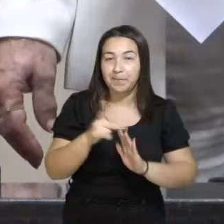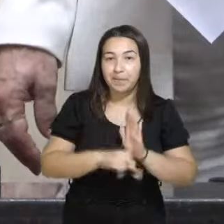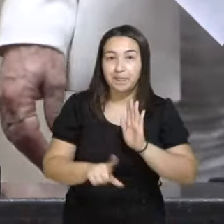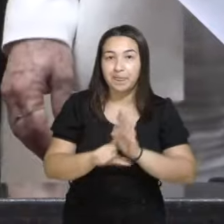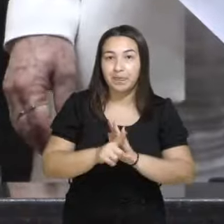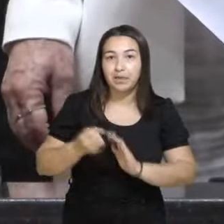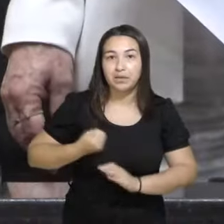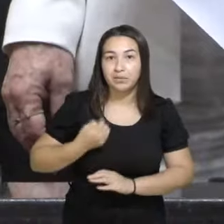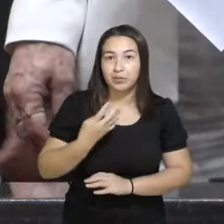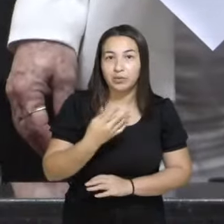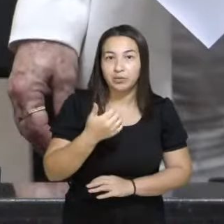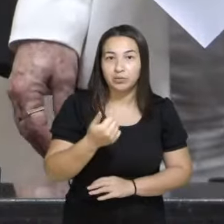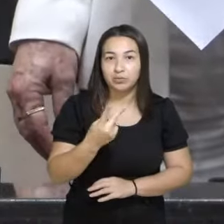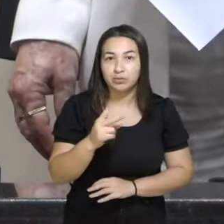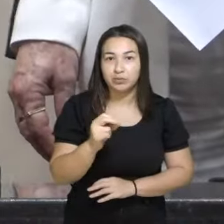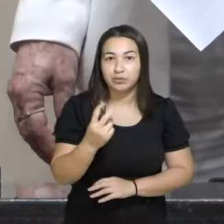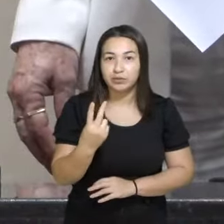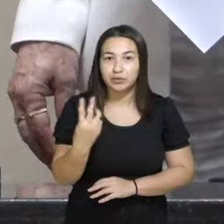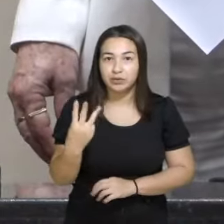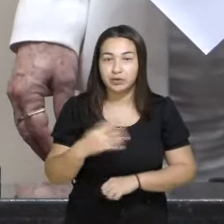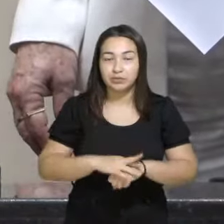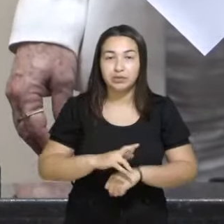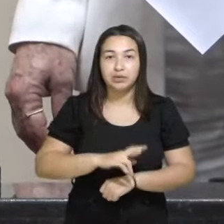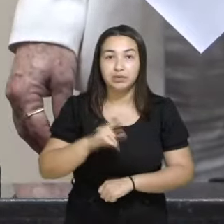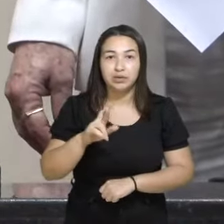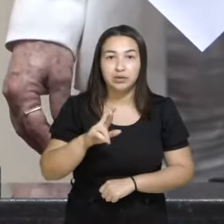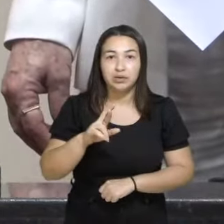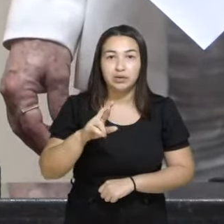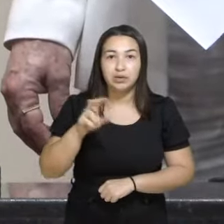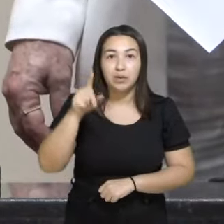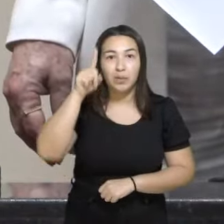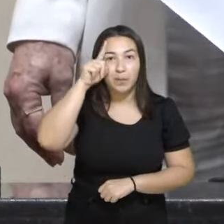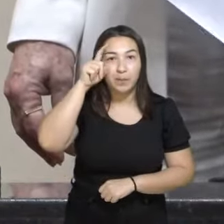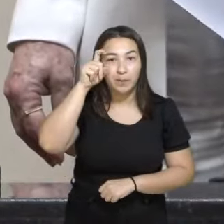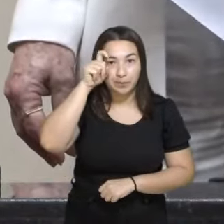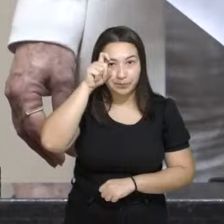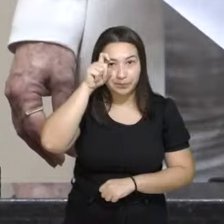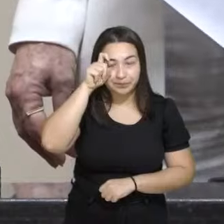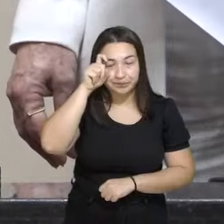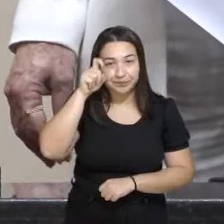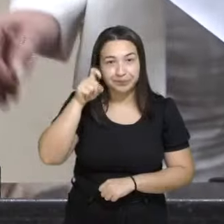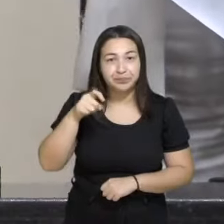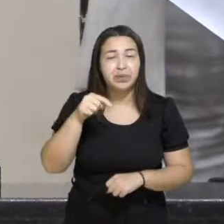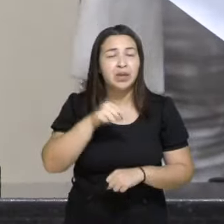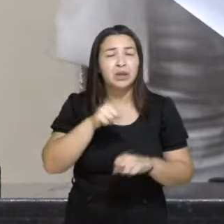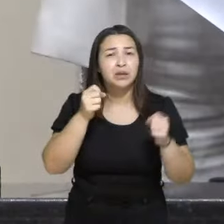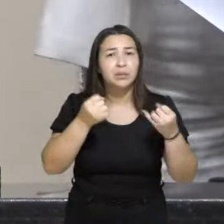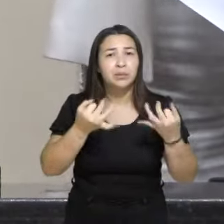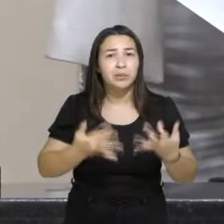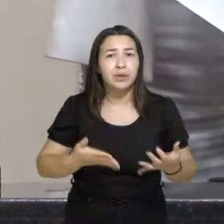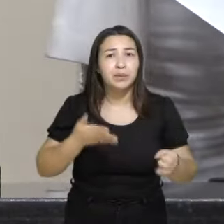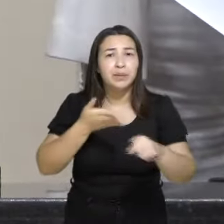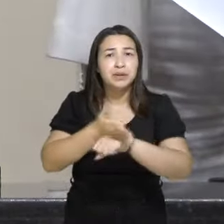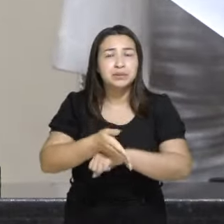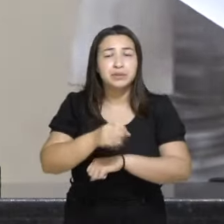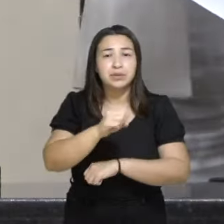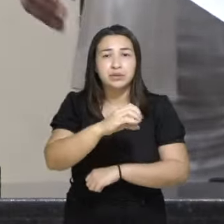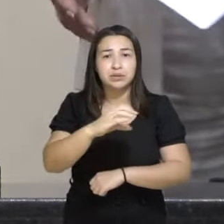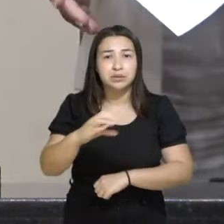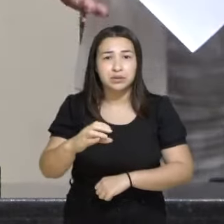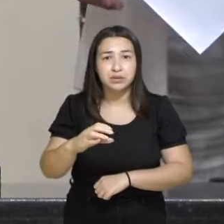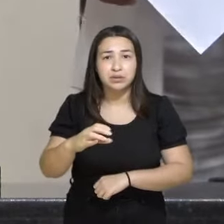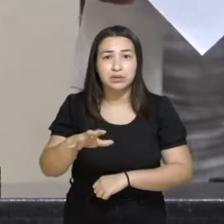lei 41/2023, autor deputado Marcos Vieira, dispõe sobre a participação do Estado de Santa Catarina nos consórcios